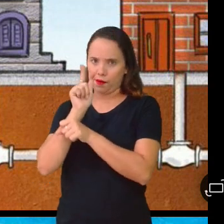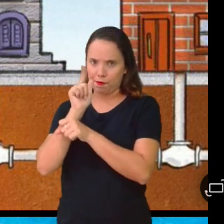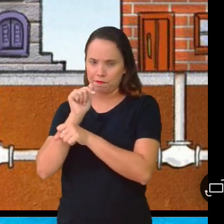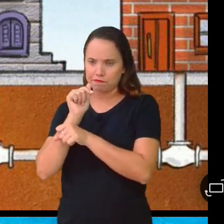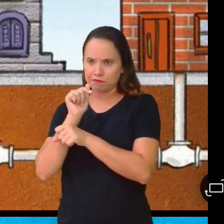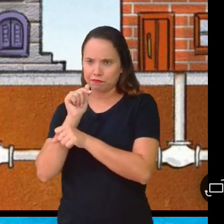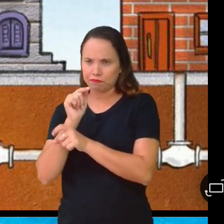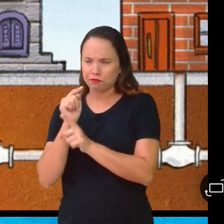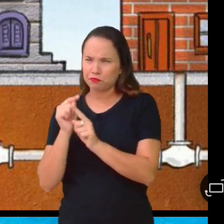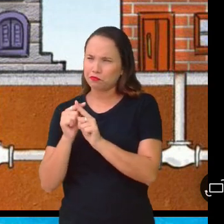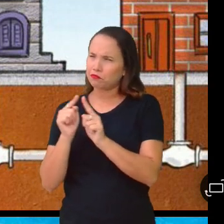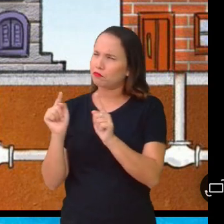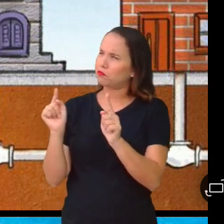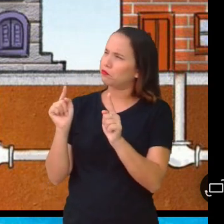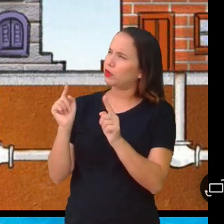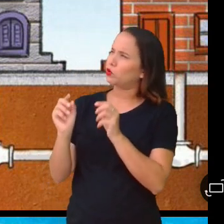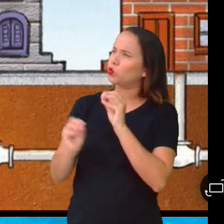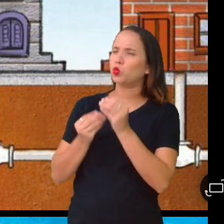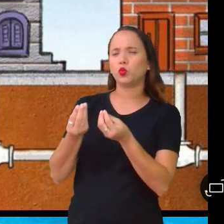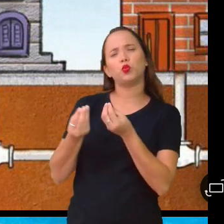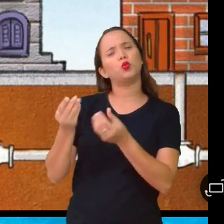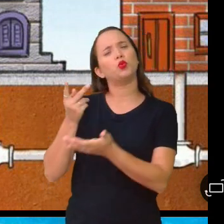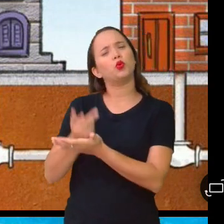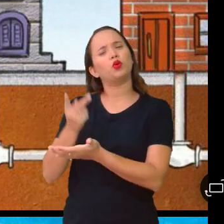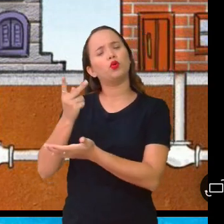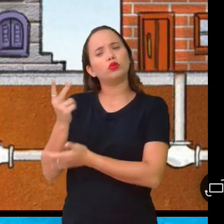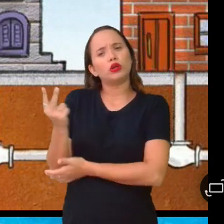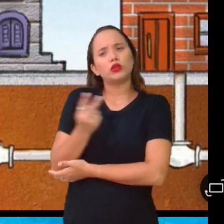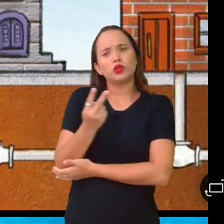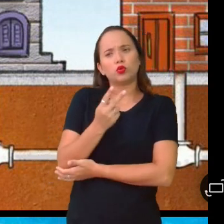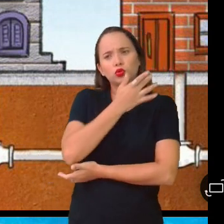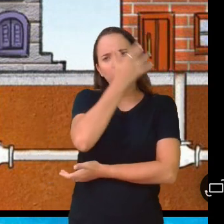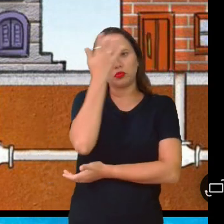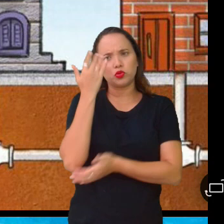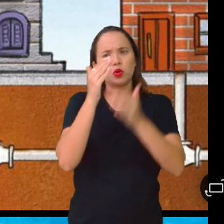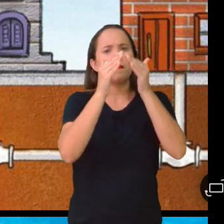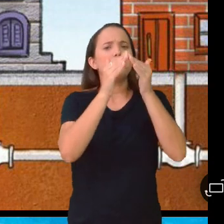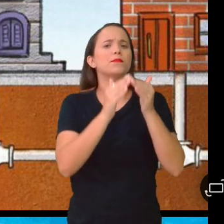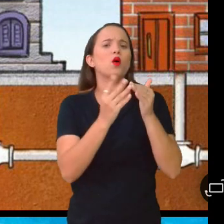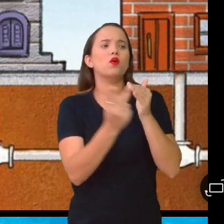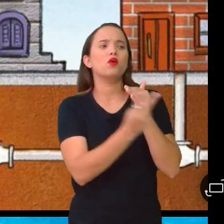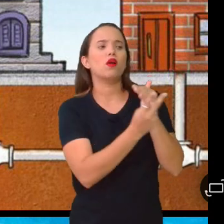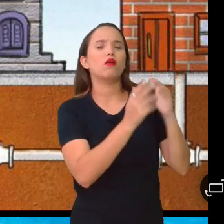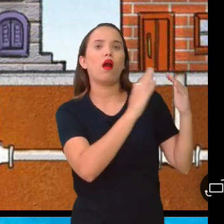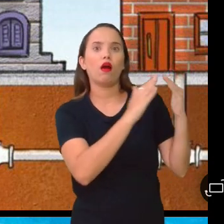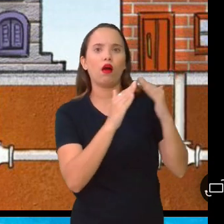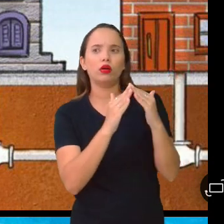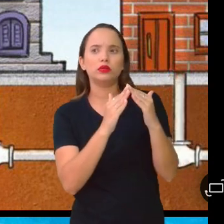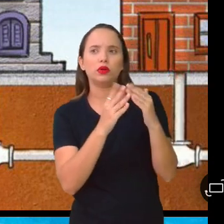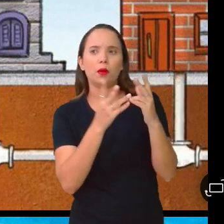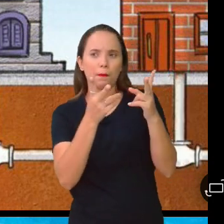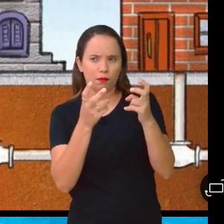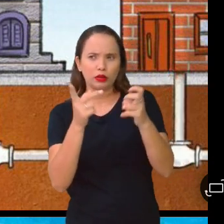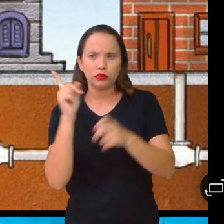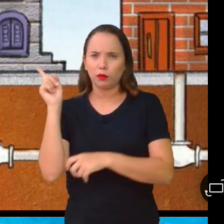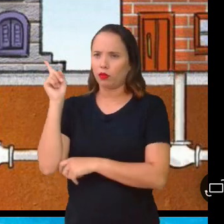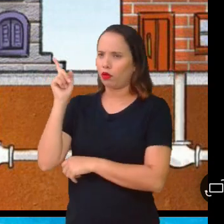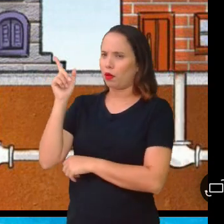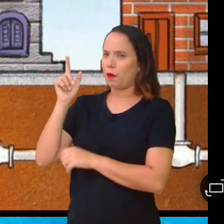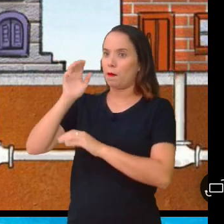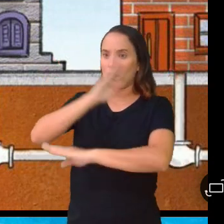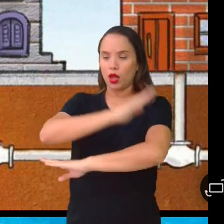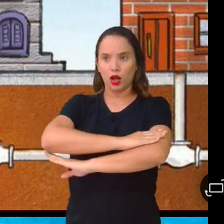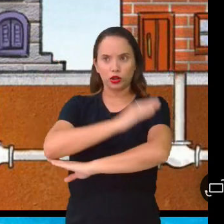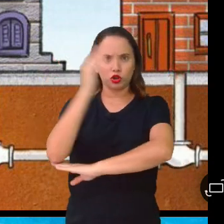Mas o que será que vai acontecer com os dois moradores dessas casas? Observe aí pela janela, que já dá para